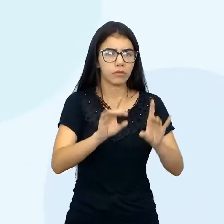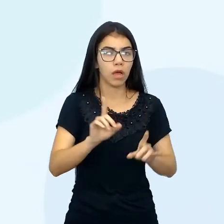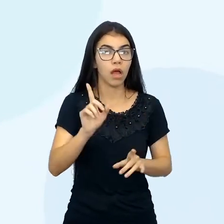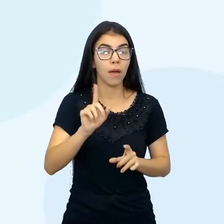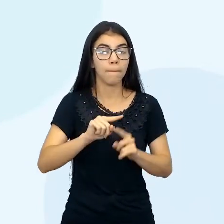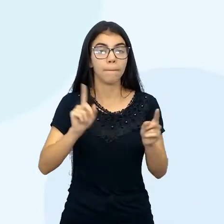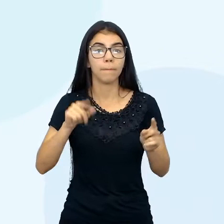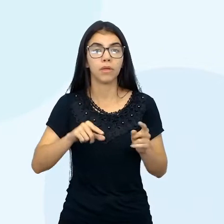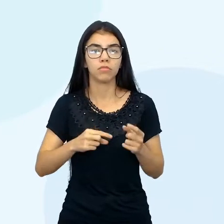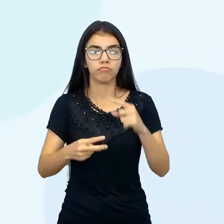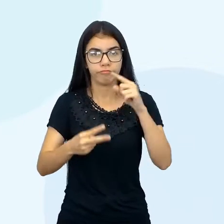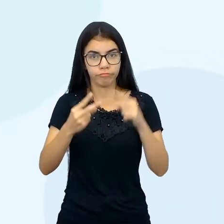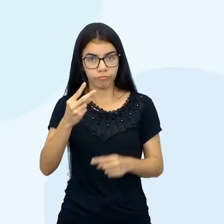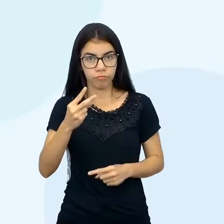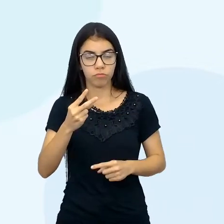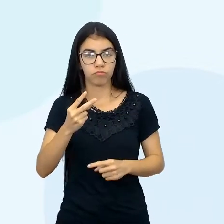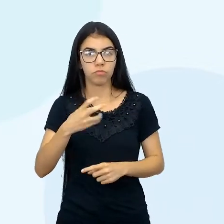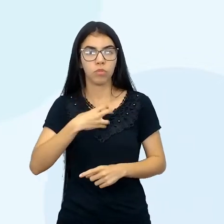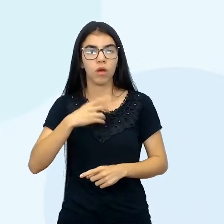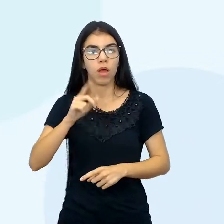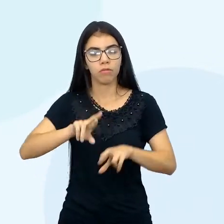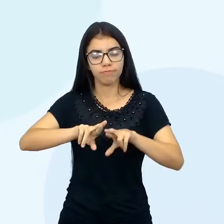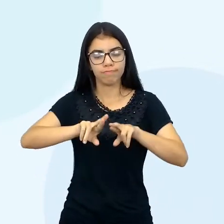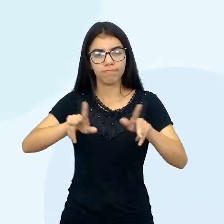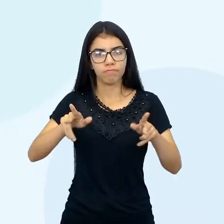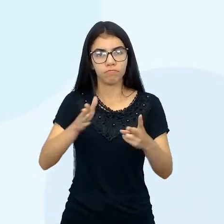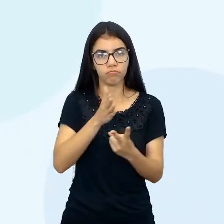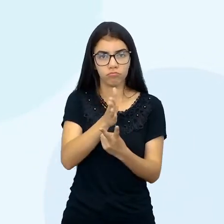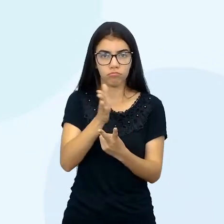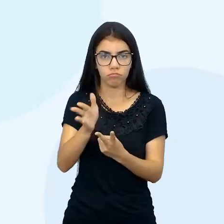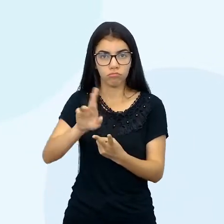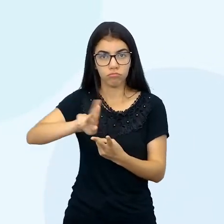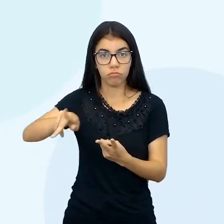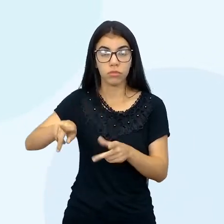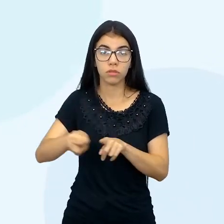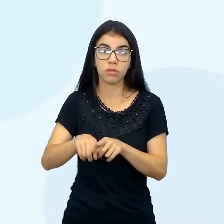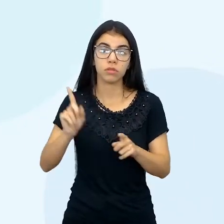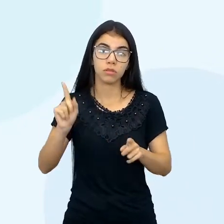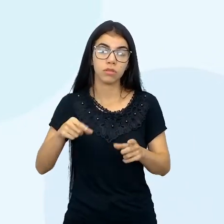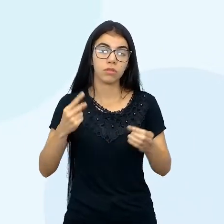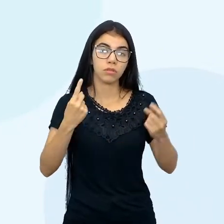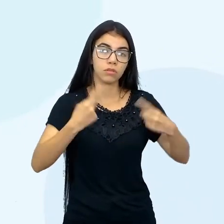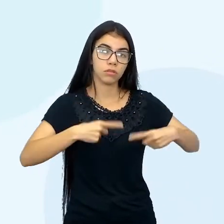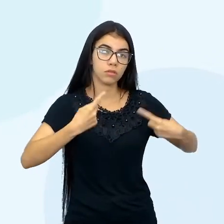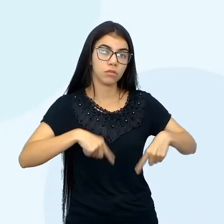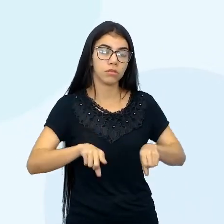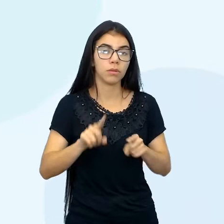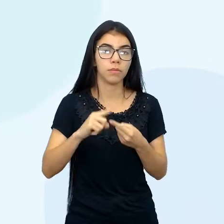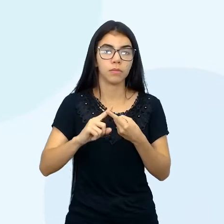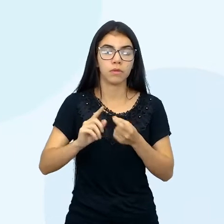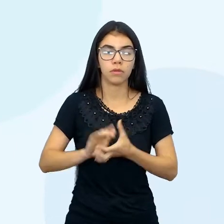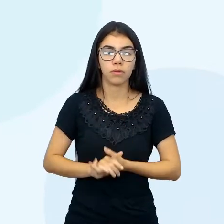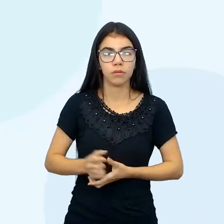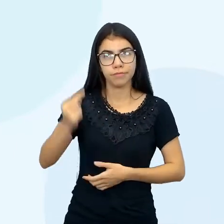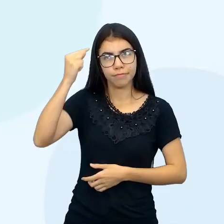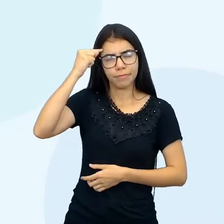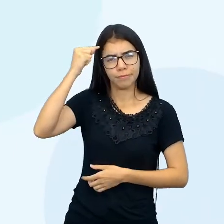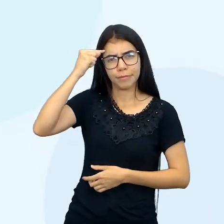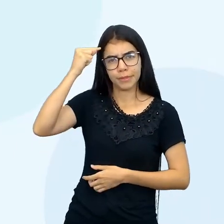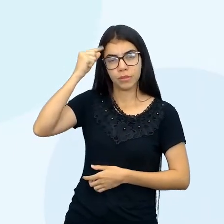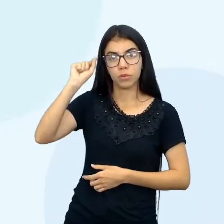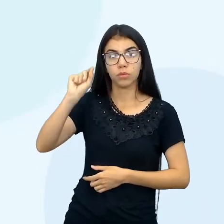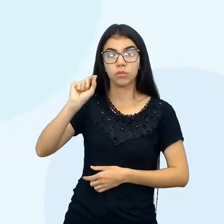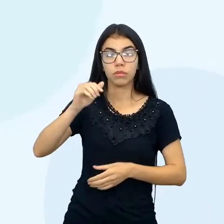duas expressões artísticas distintas. E aí já trago você para o debate. Porque eu fico pensando, né,